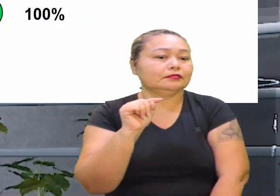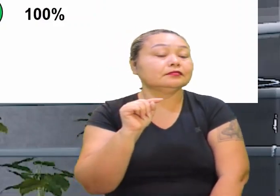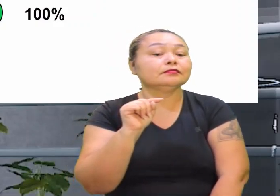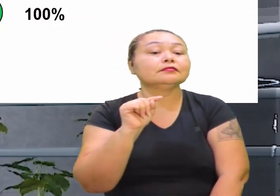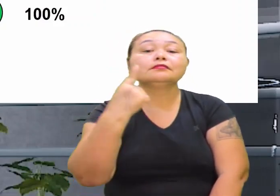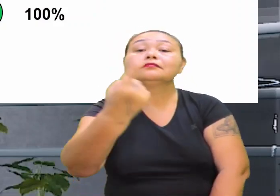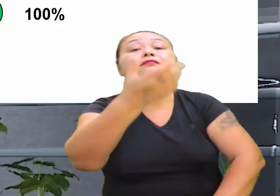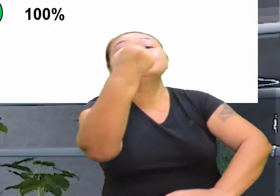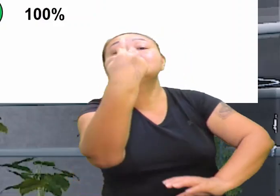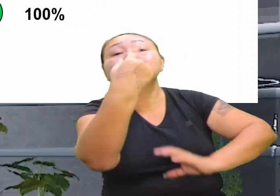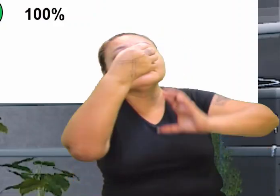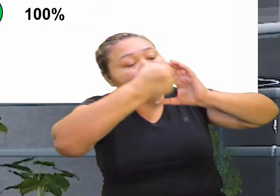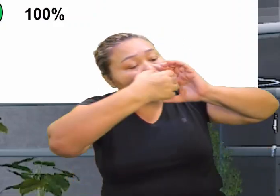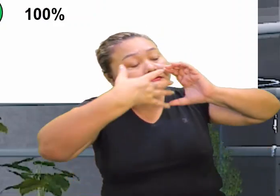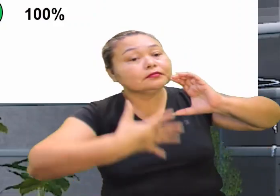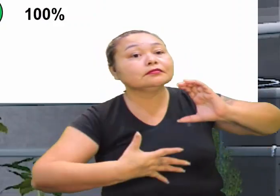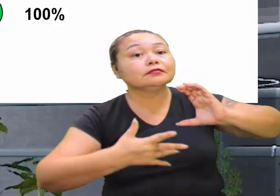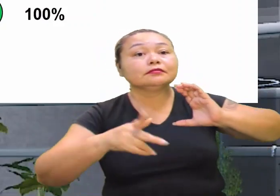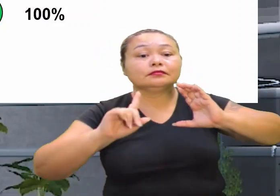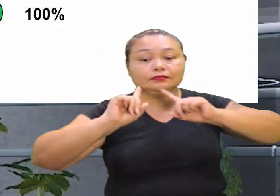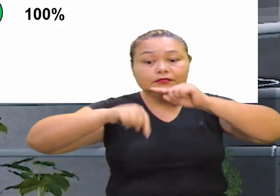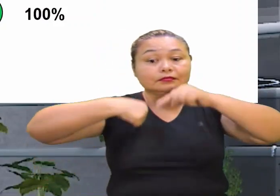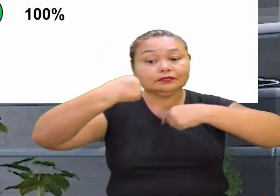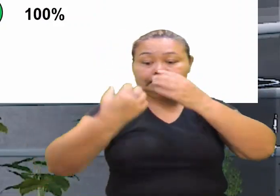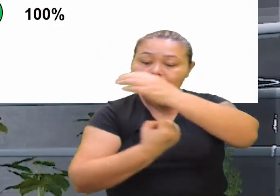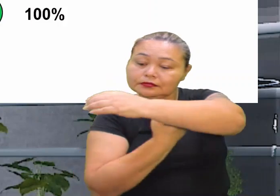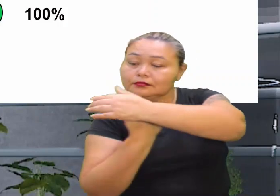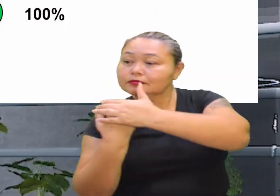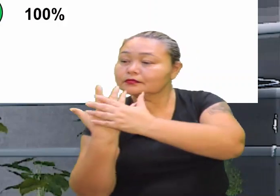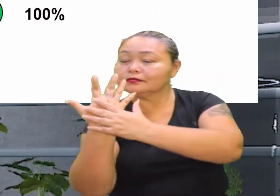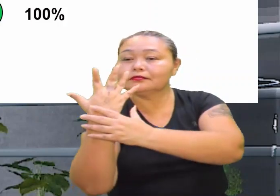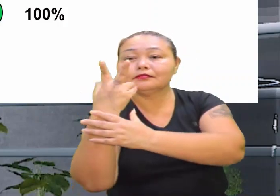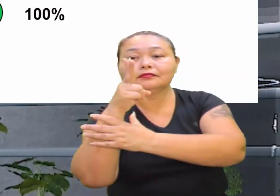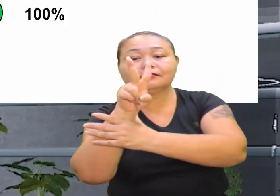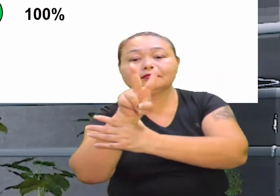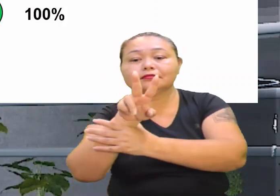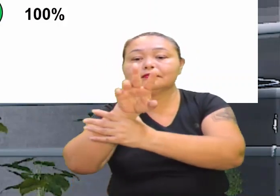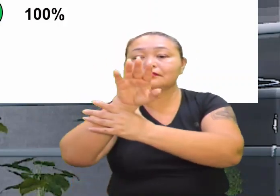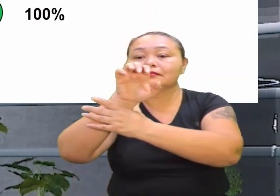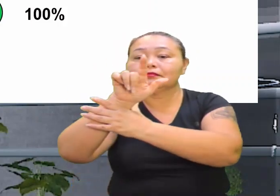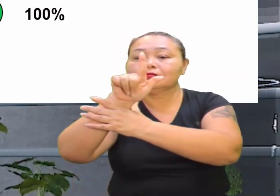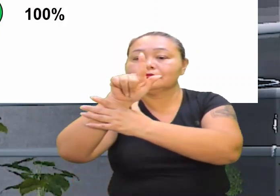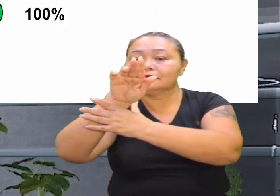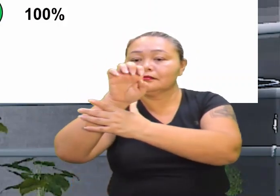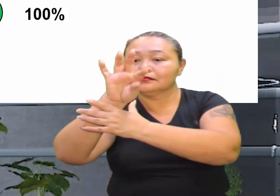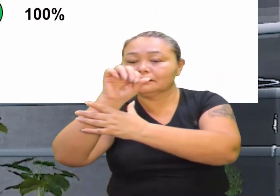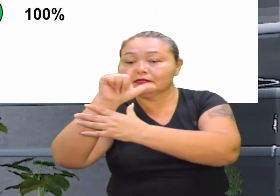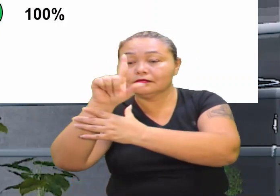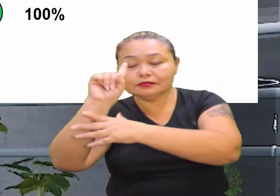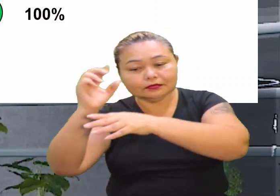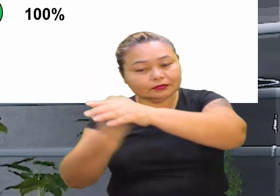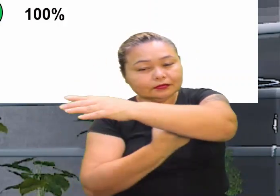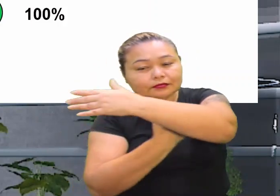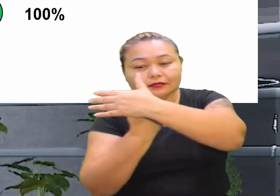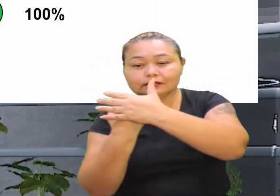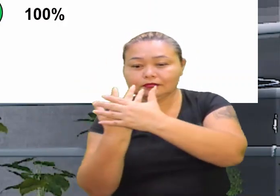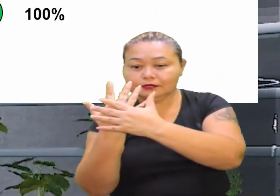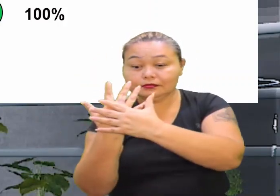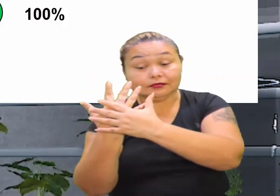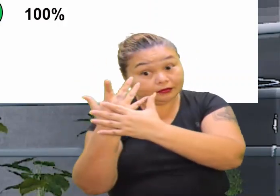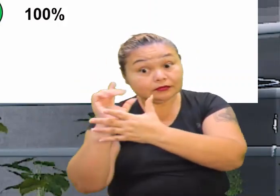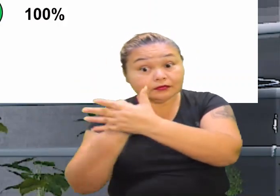uma característica da sua produção vegetal, uma característica da sua produção